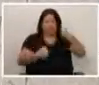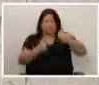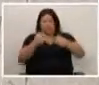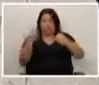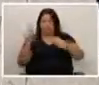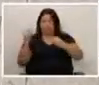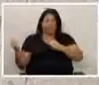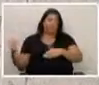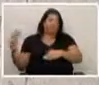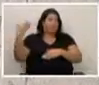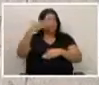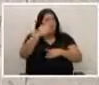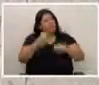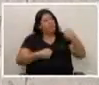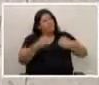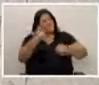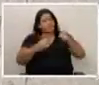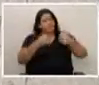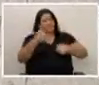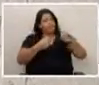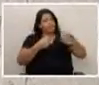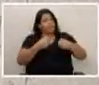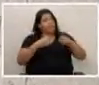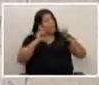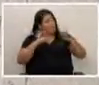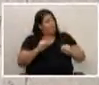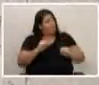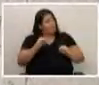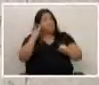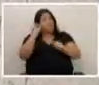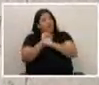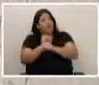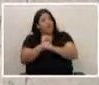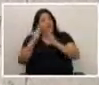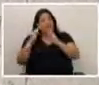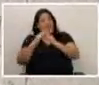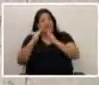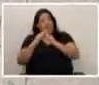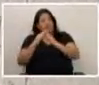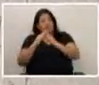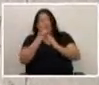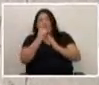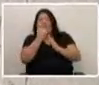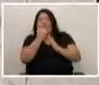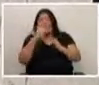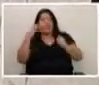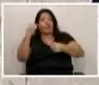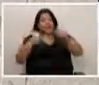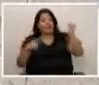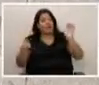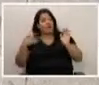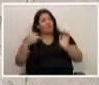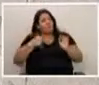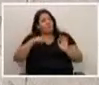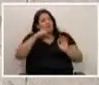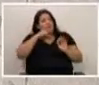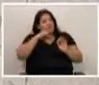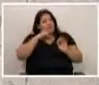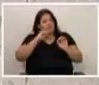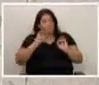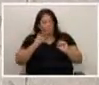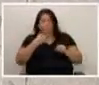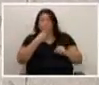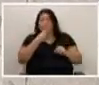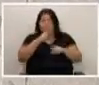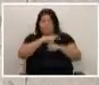desse amigo, e pede para esse senhor, para essa testemunha, fala: dá para você parar do lado do carro da minha mãe que eu preciso pegar alguma coisa? Ele parou ao lado do carro da mãe, o menino desceu com a chave na